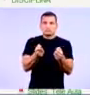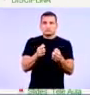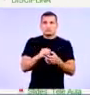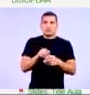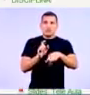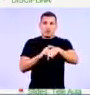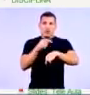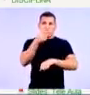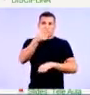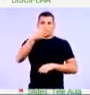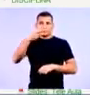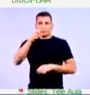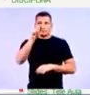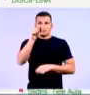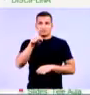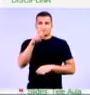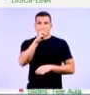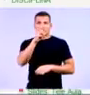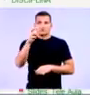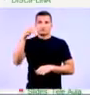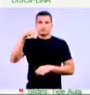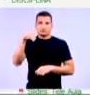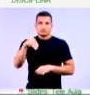23h55. Então, você ainda tem